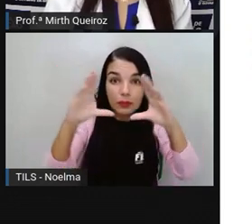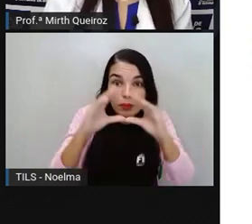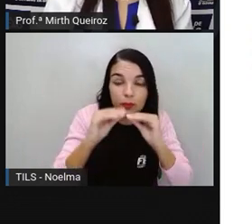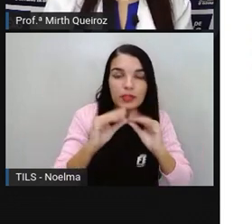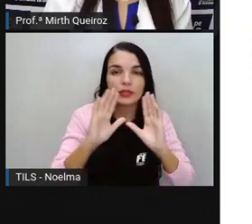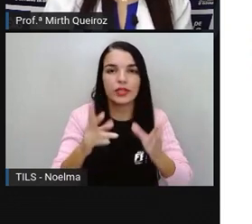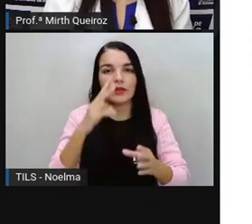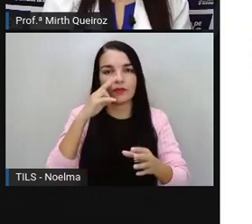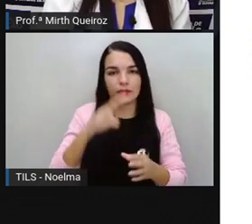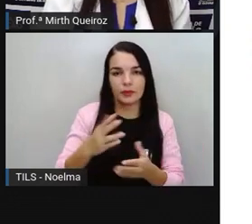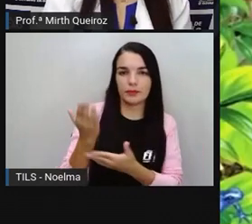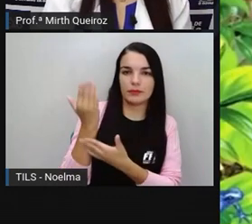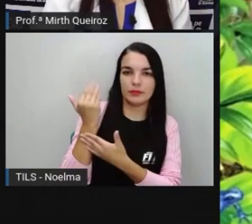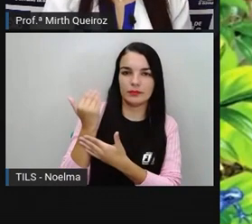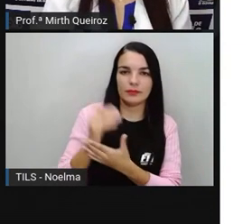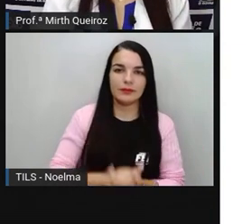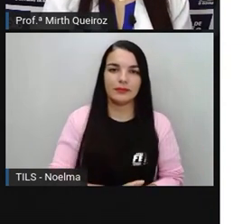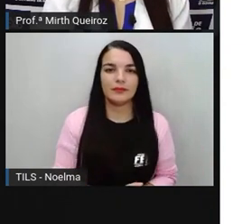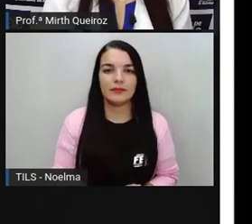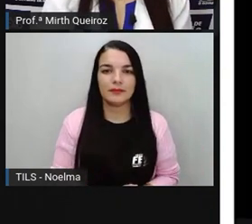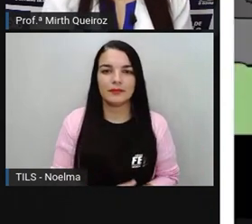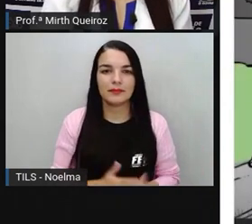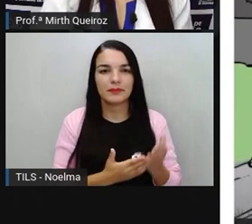gente já viu.